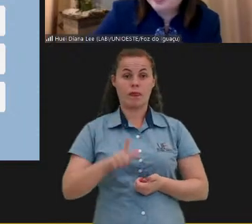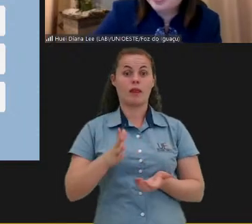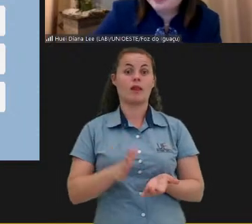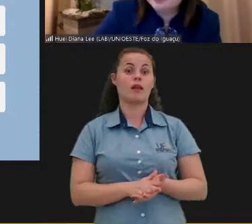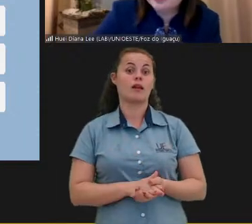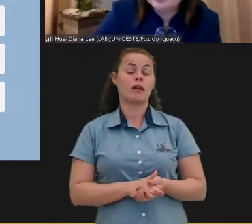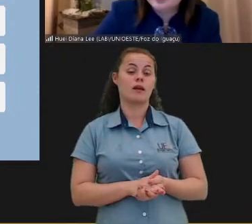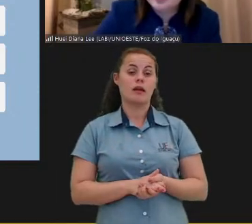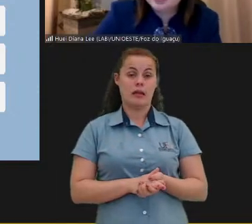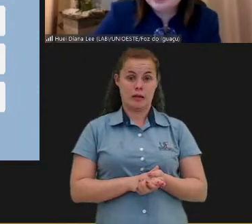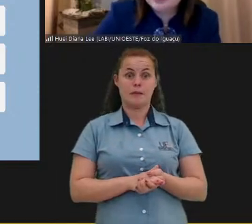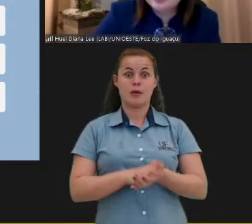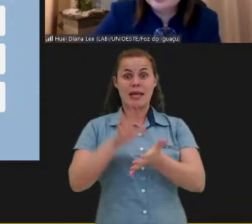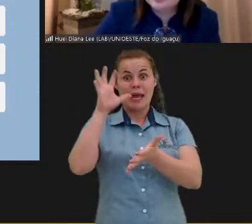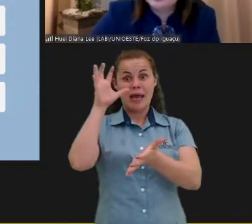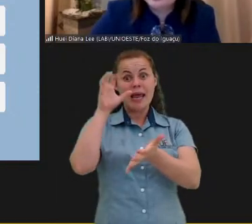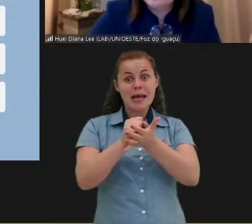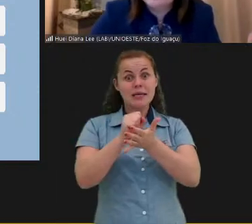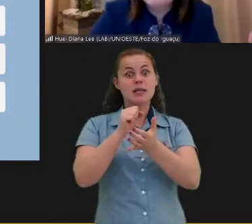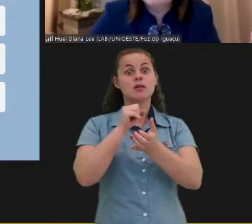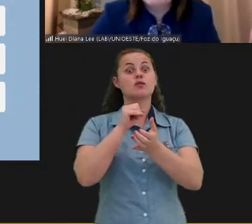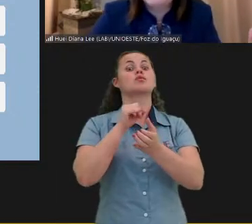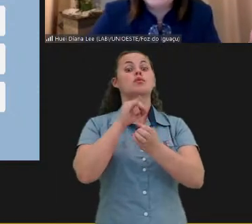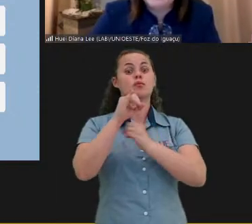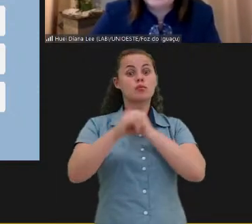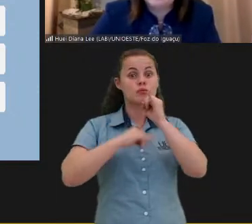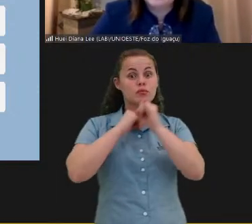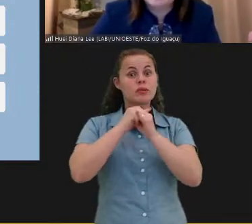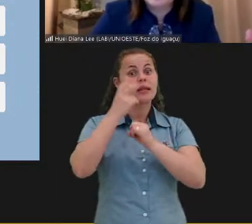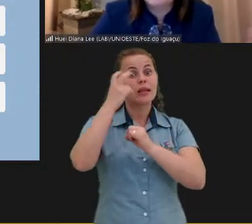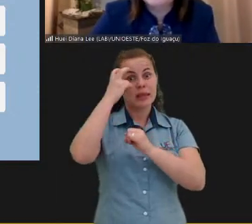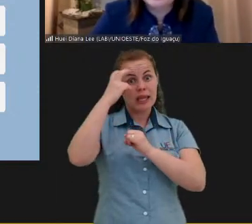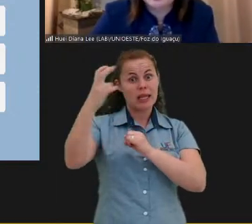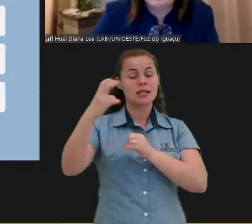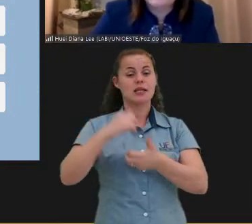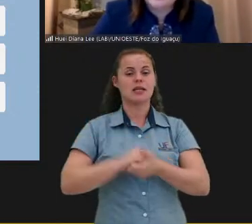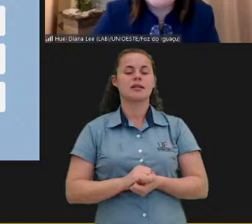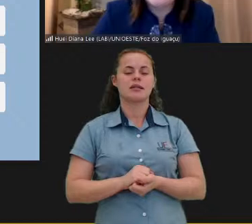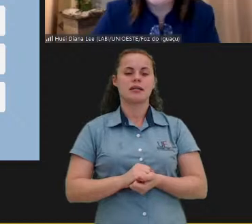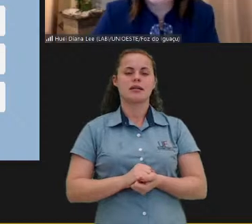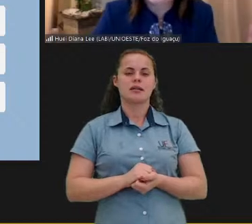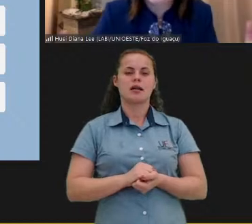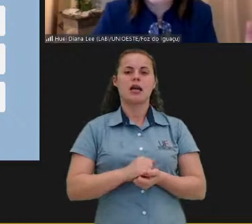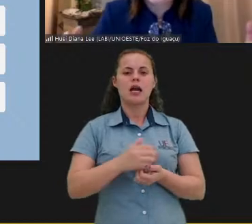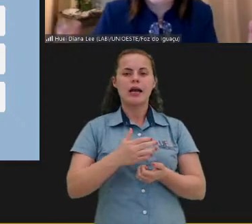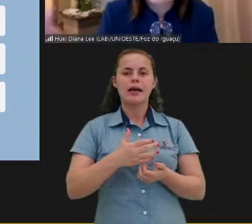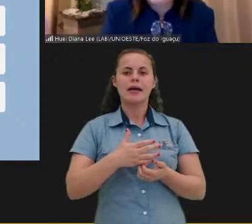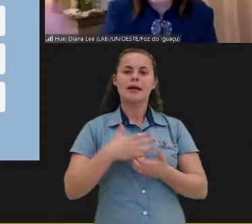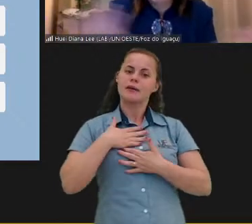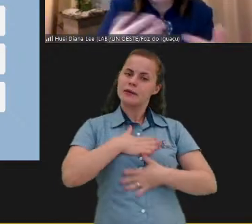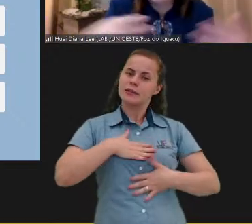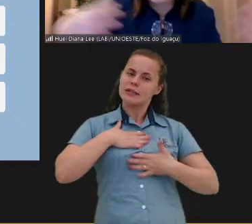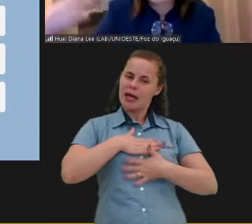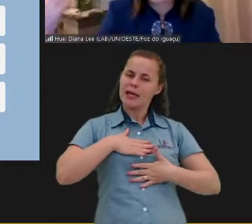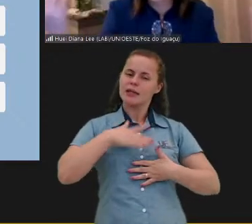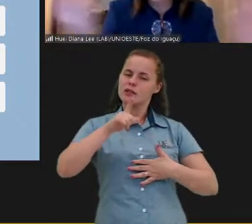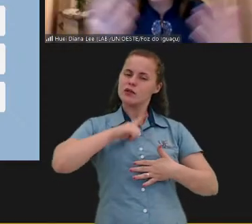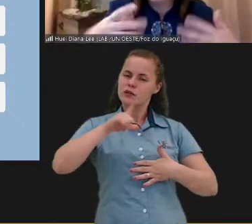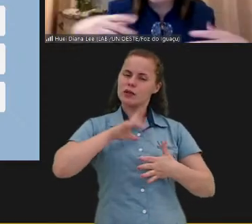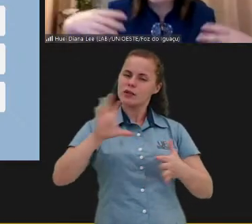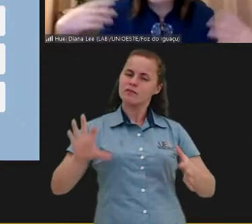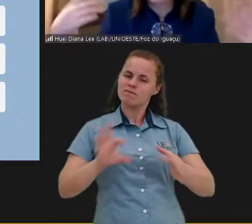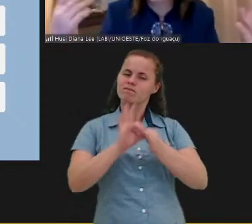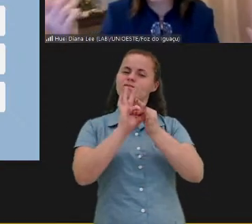eletrônico inteligente. Registro eletrônico é o que a gente gostaria que houvesse de interligação,